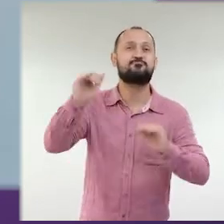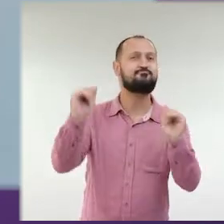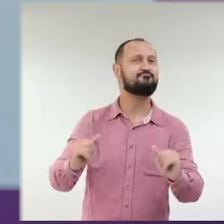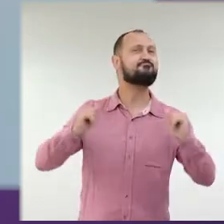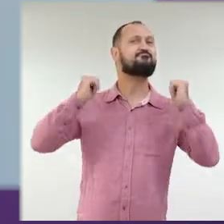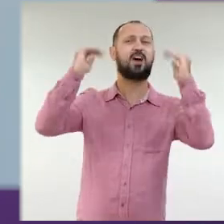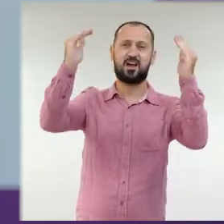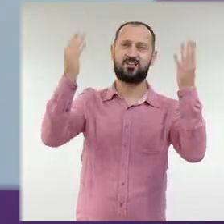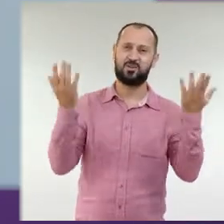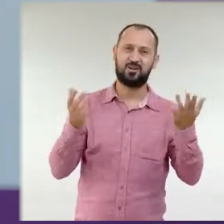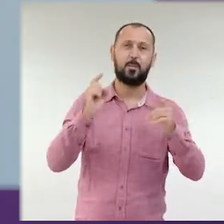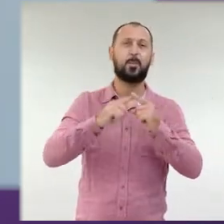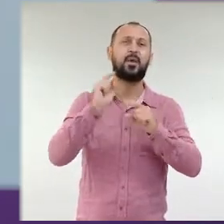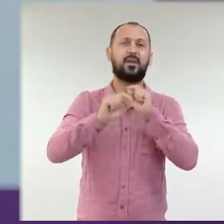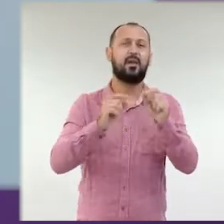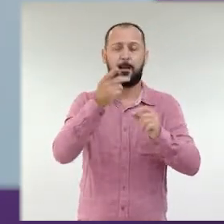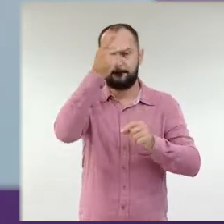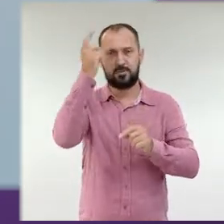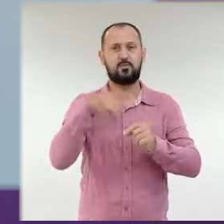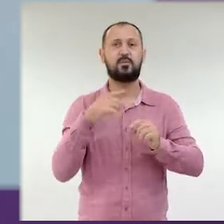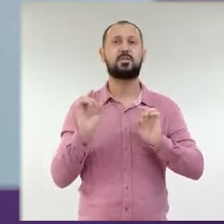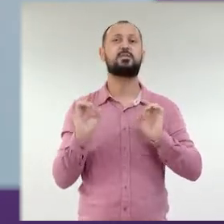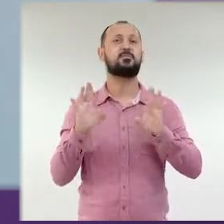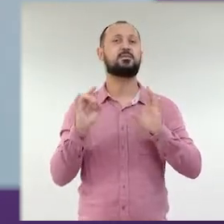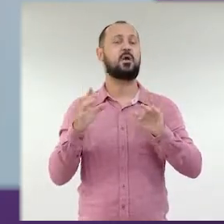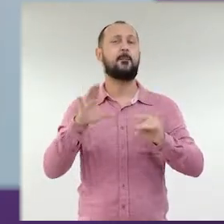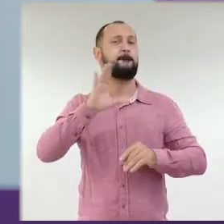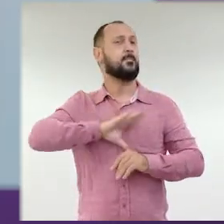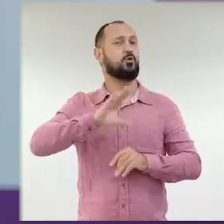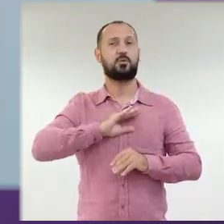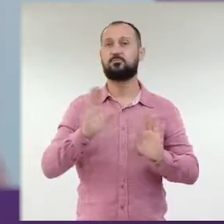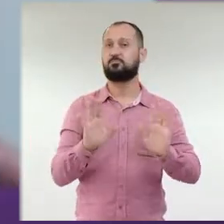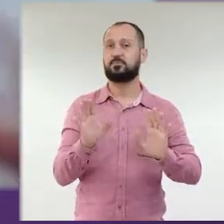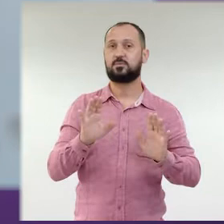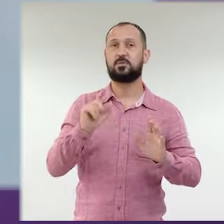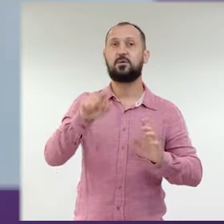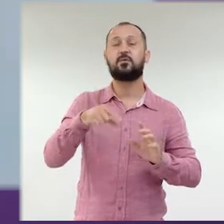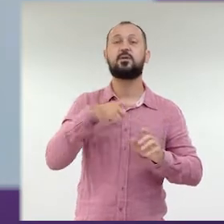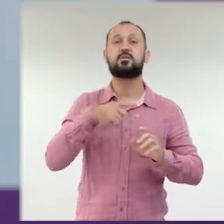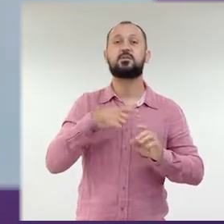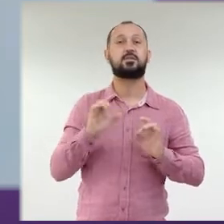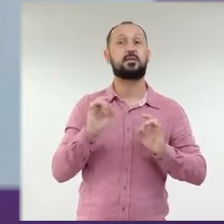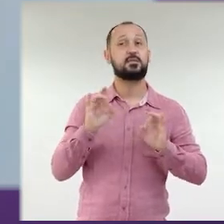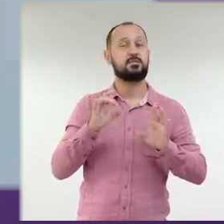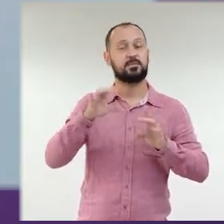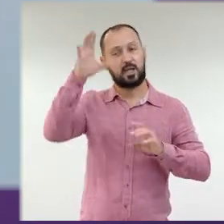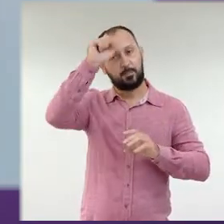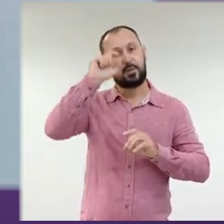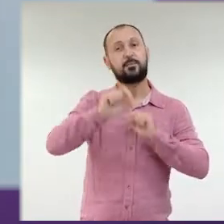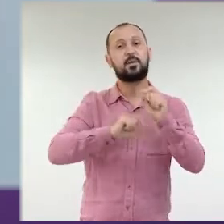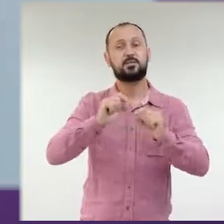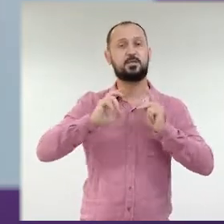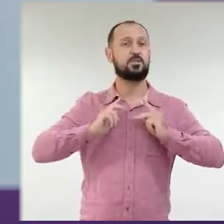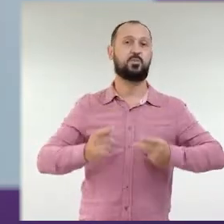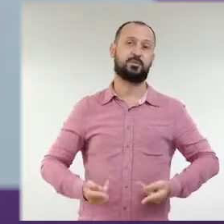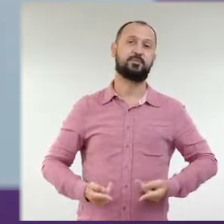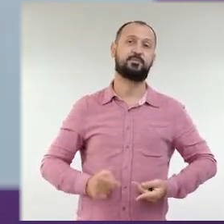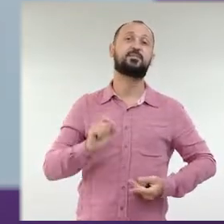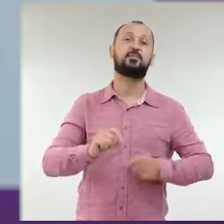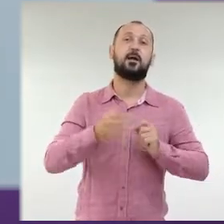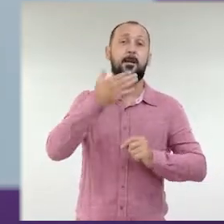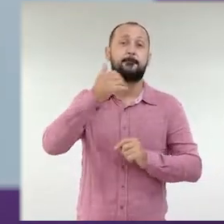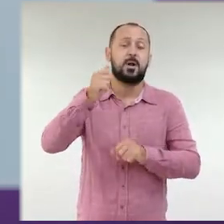muito maior. Né? Eu digo que ninguém vai sair especialista em português, nós vamos sair especialistas em seres humanos. E nada melhor